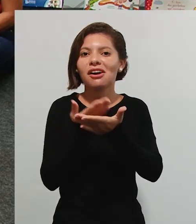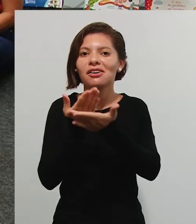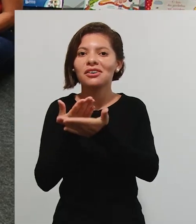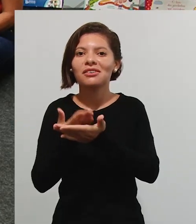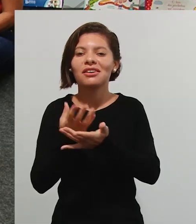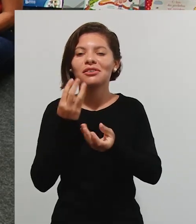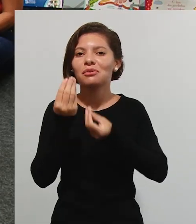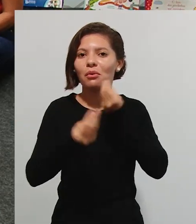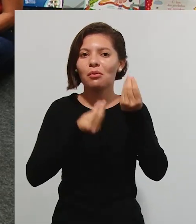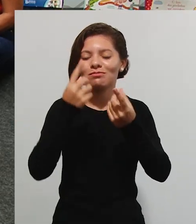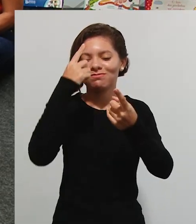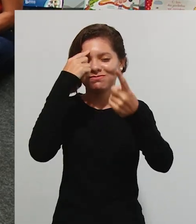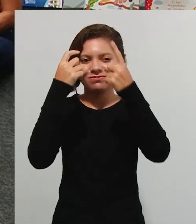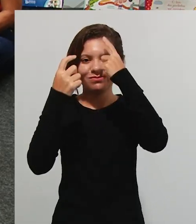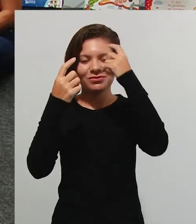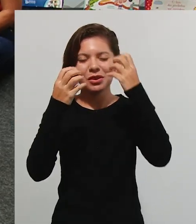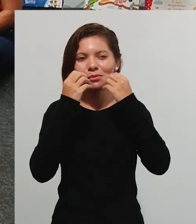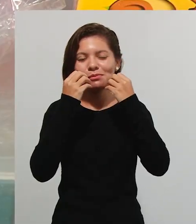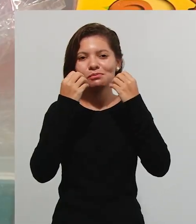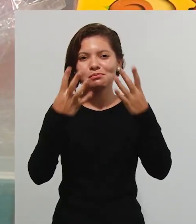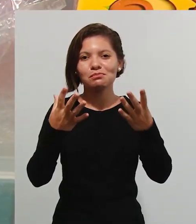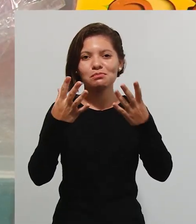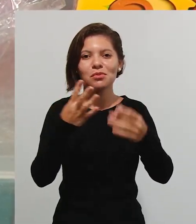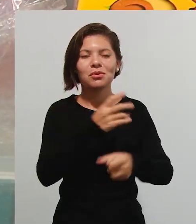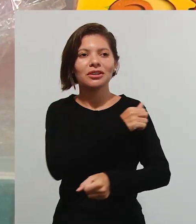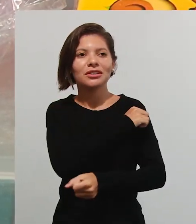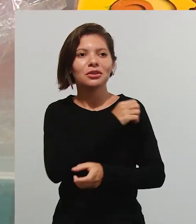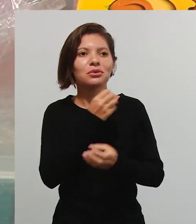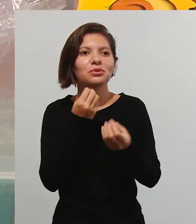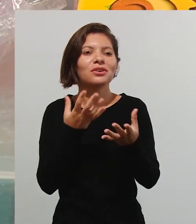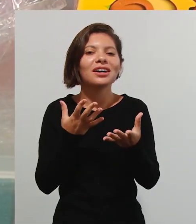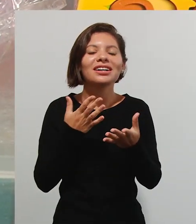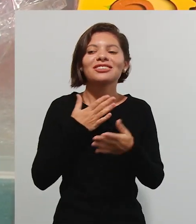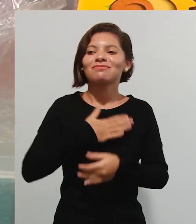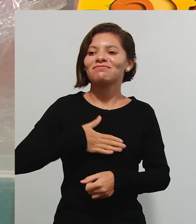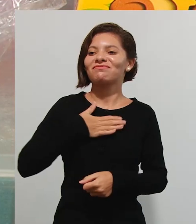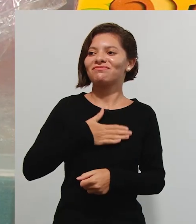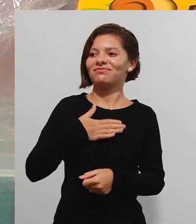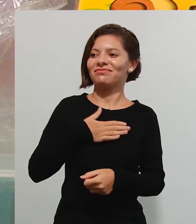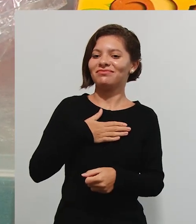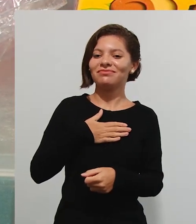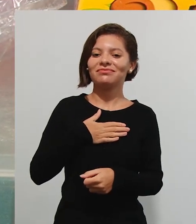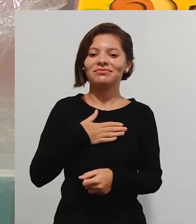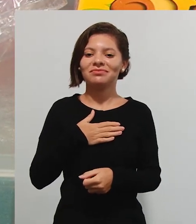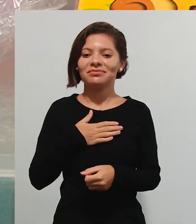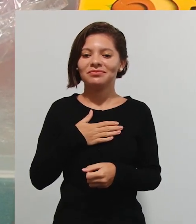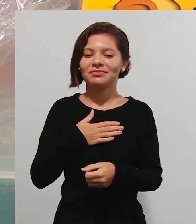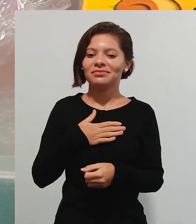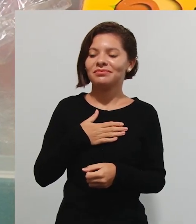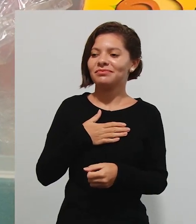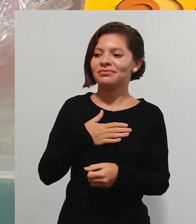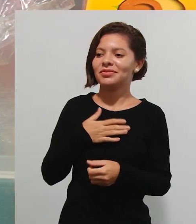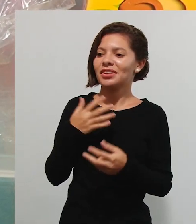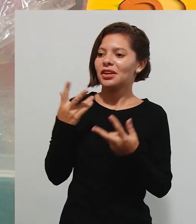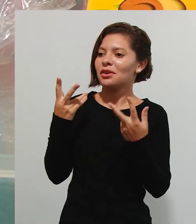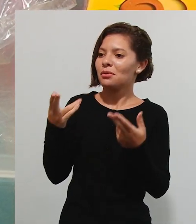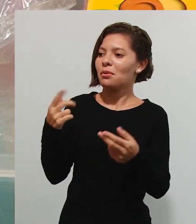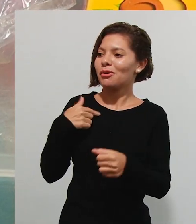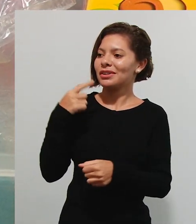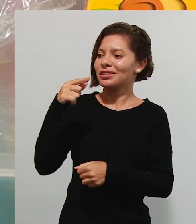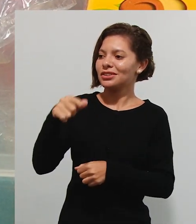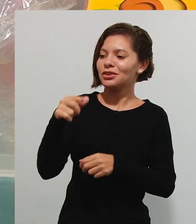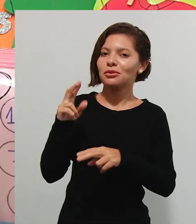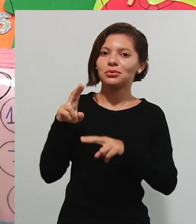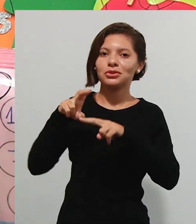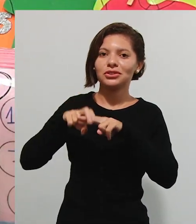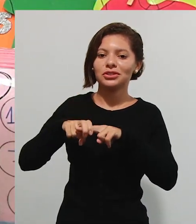fica mais criativa para eles se sentem mais à vontade, essa interação professor Como a gente e está aluno. aqui, né? Vai Exatamente. pro chão, ou então